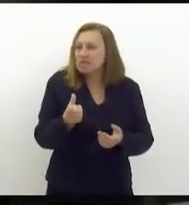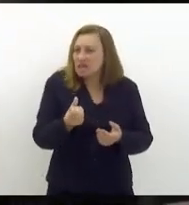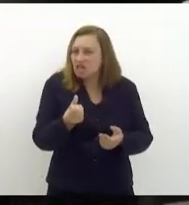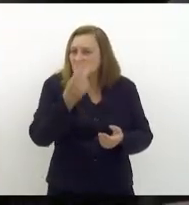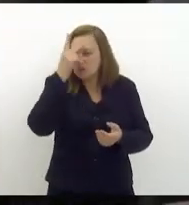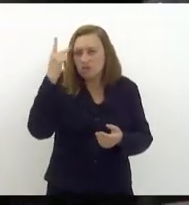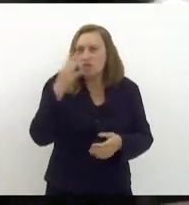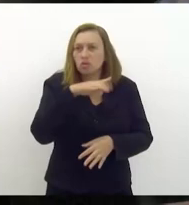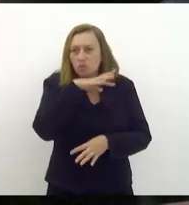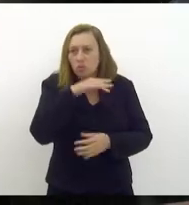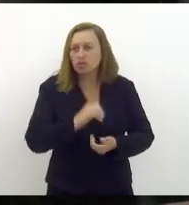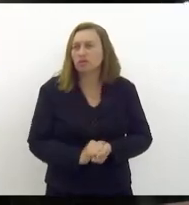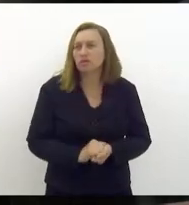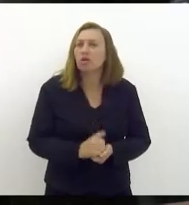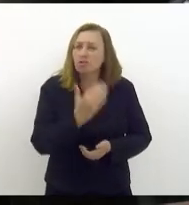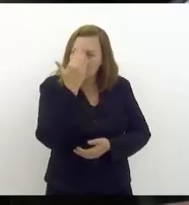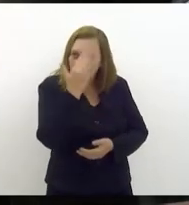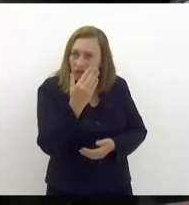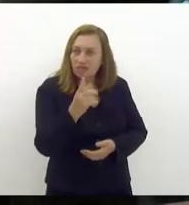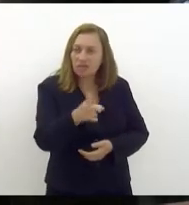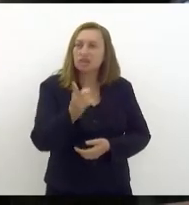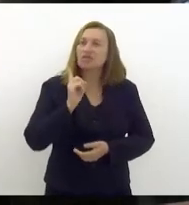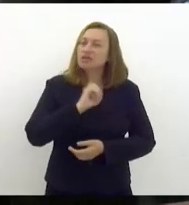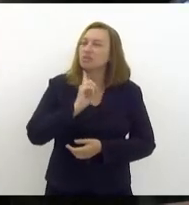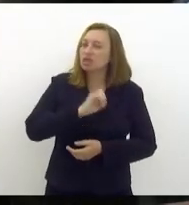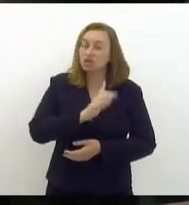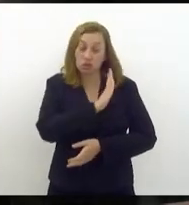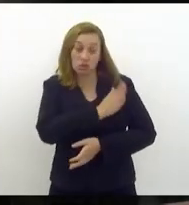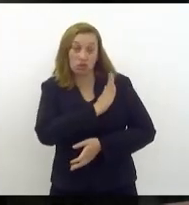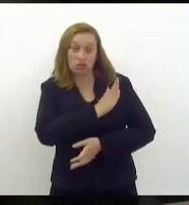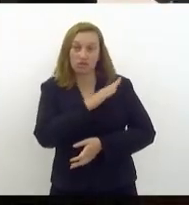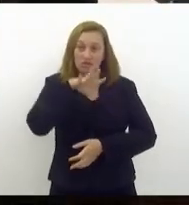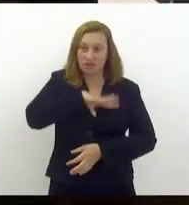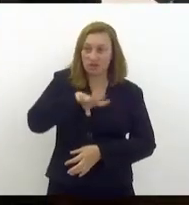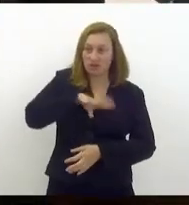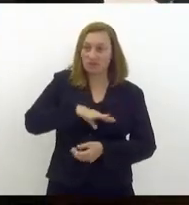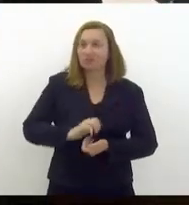Obrigado você flamenguista o teu coração